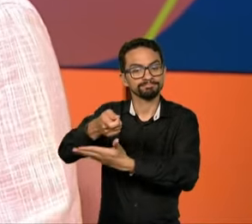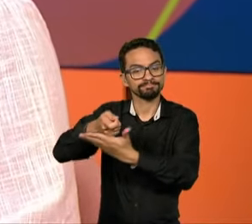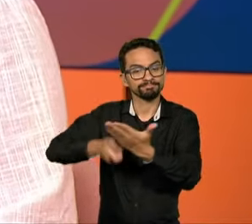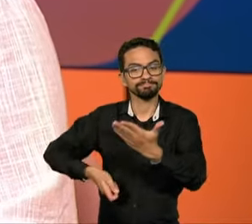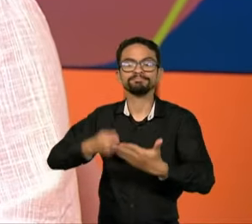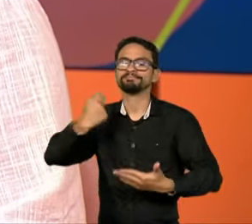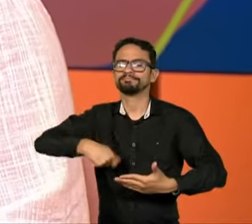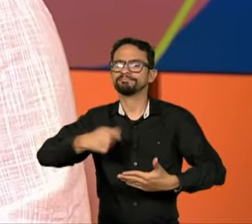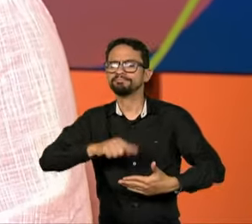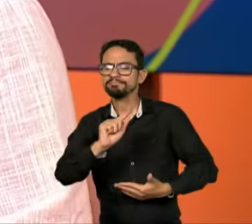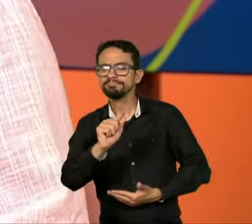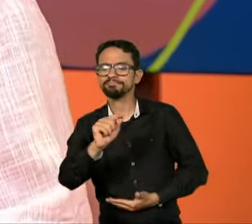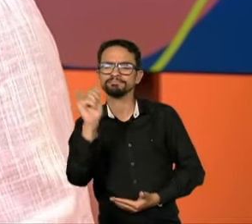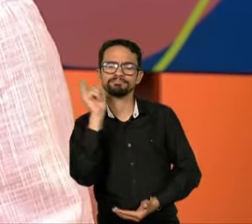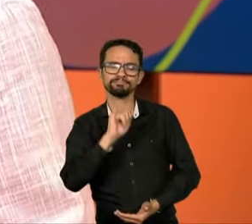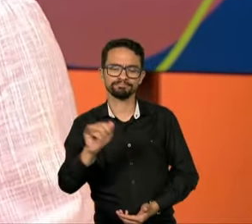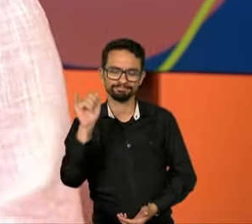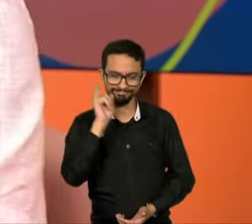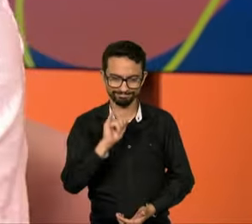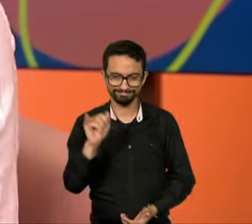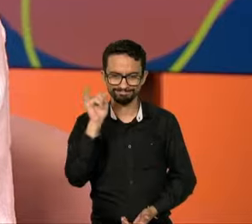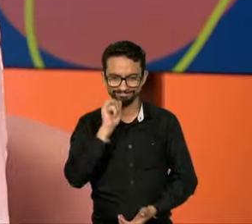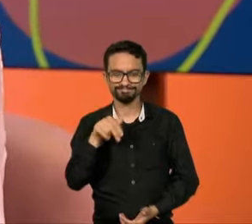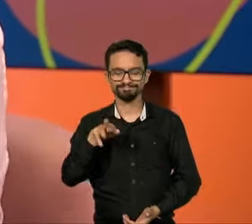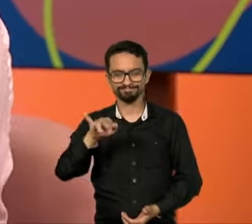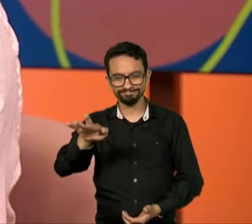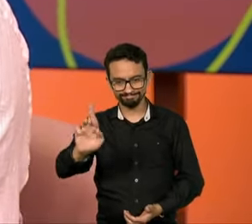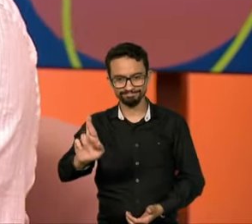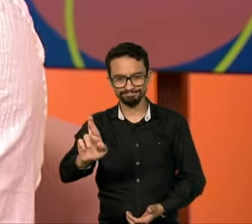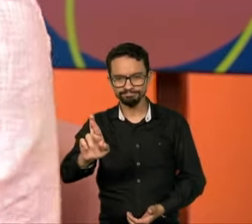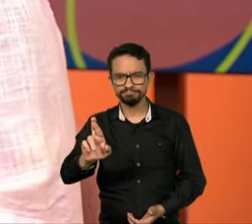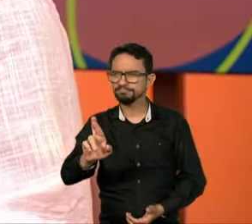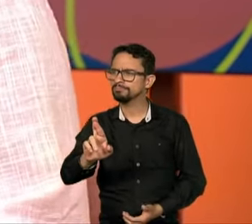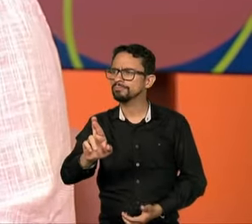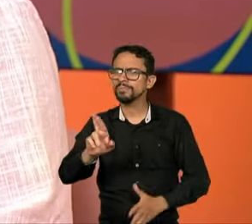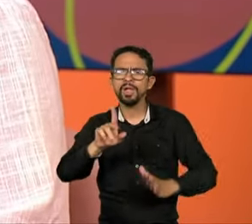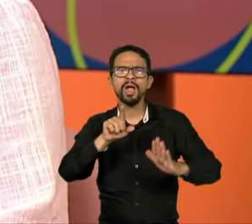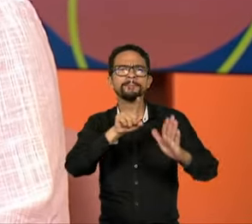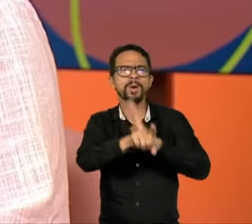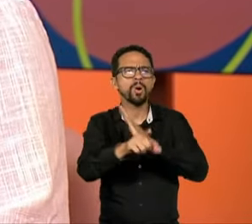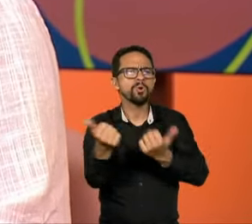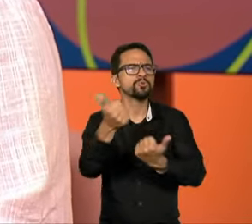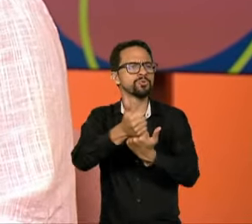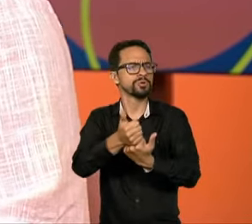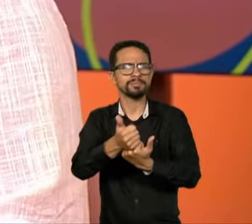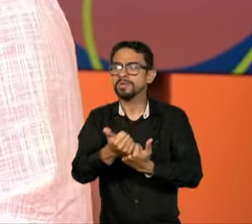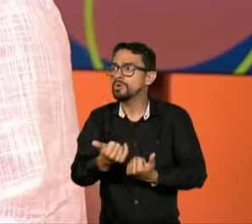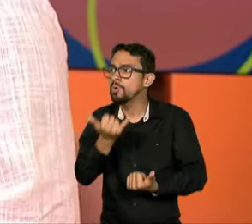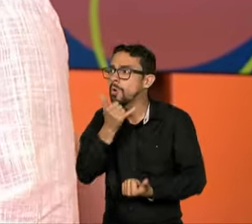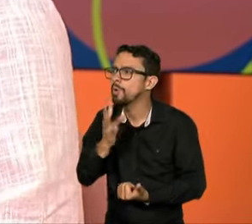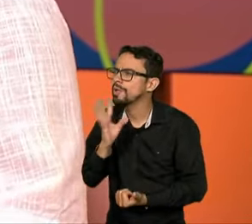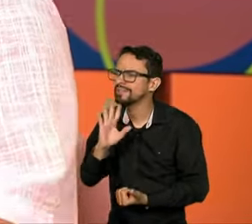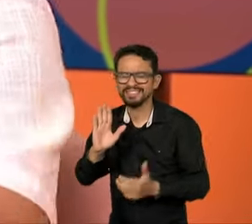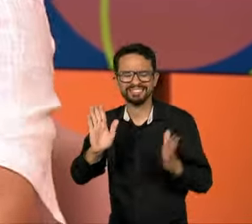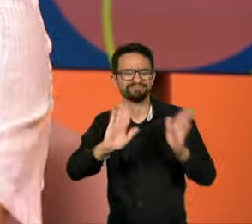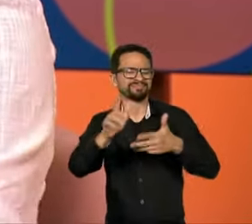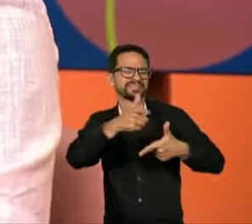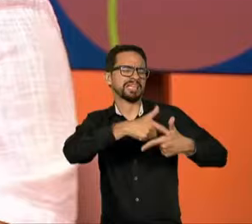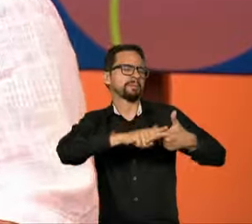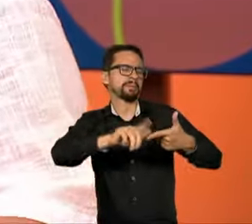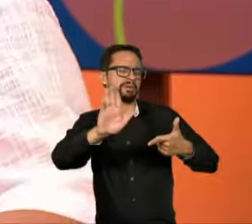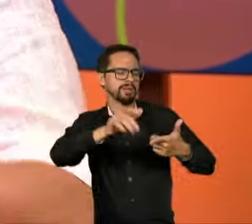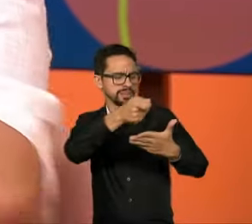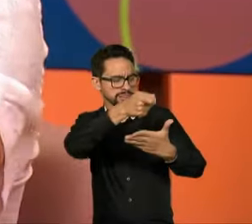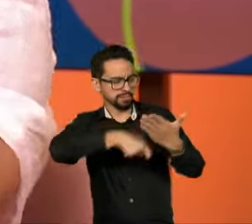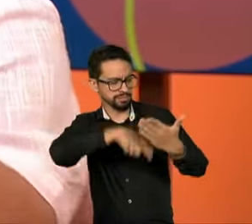narrador. Ah, então eu ia fazer, mas eu não posso ir, você não pode ir no meu lugar? Eu falei, mas eu não conheço os caras. Alvin. Não, vai lá, você pega